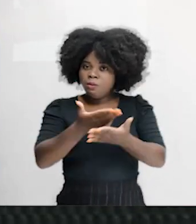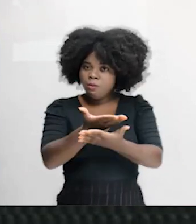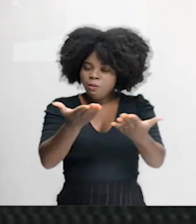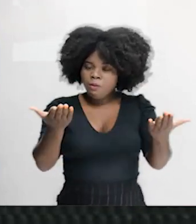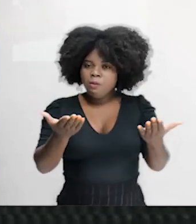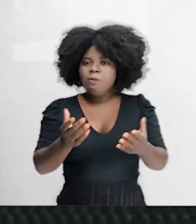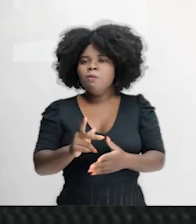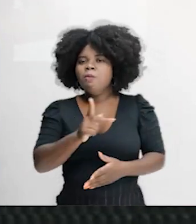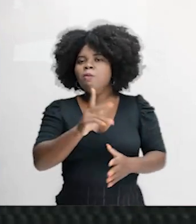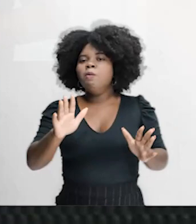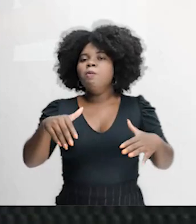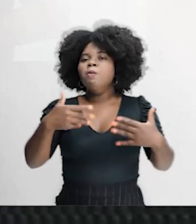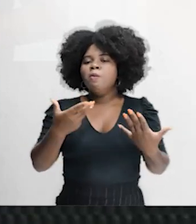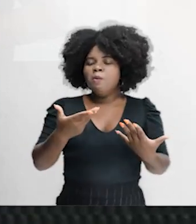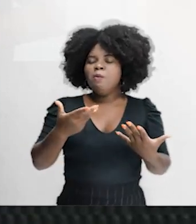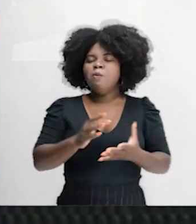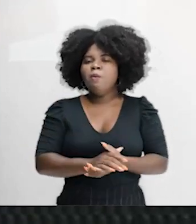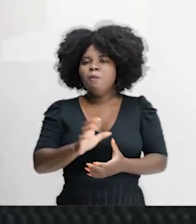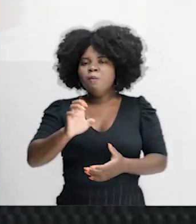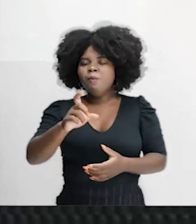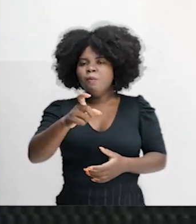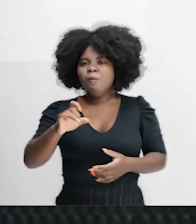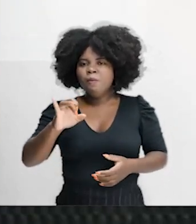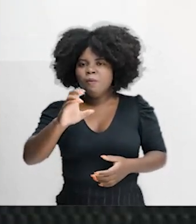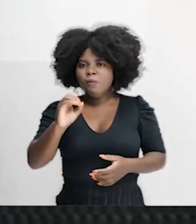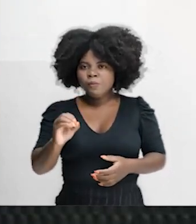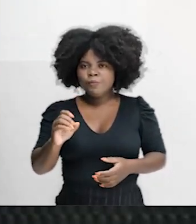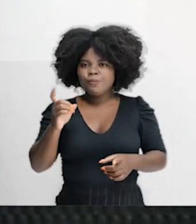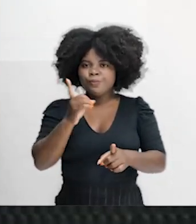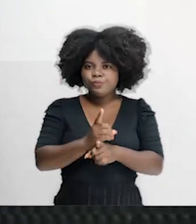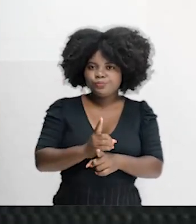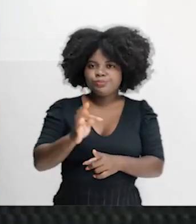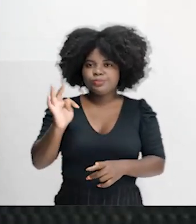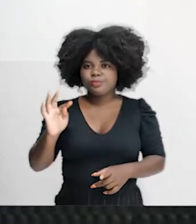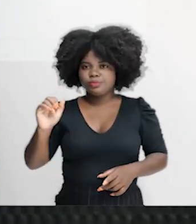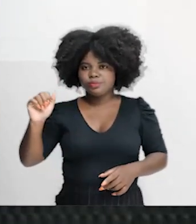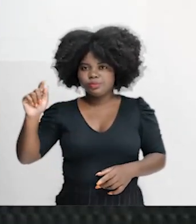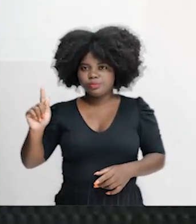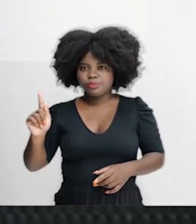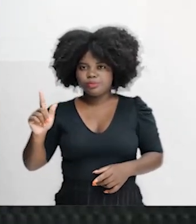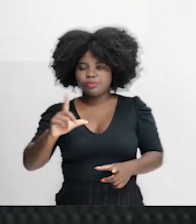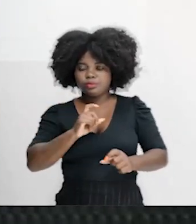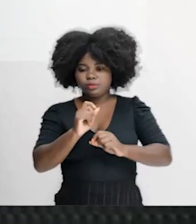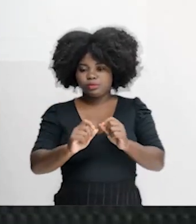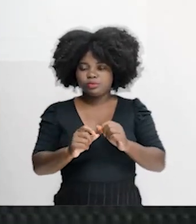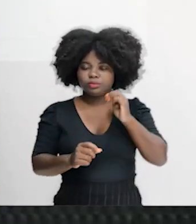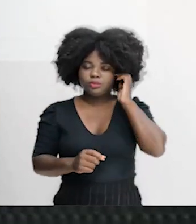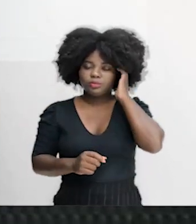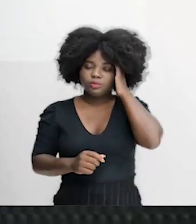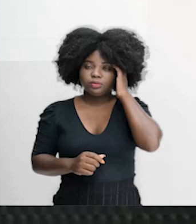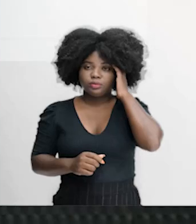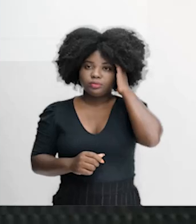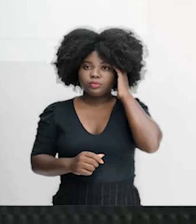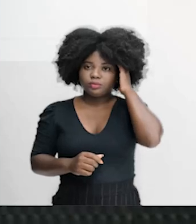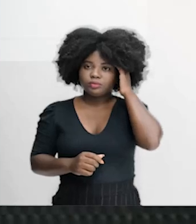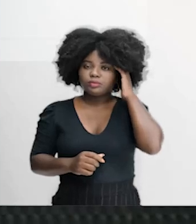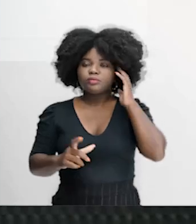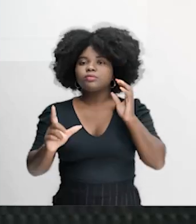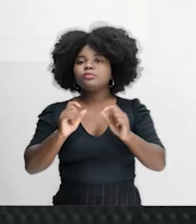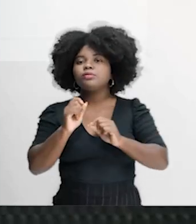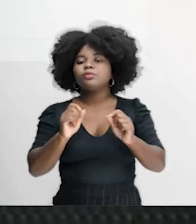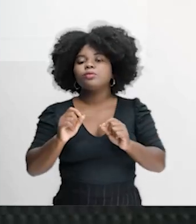Professor, qual é o eixo que nós encontramos a tangente? Turma, existe um eixo que é um eixo tangente. O que é uma